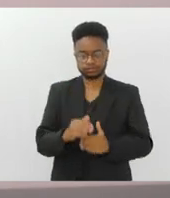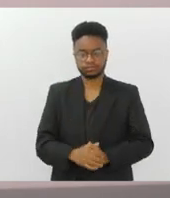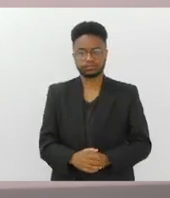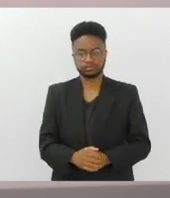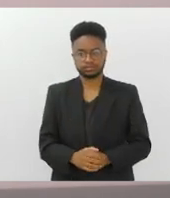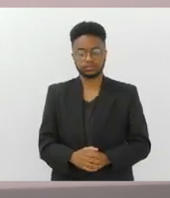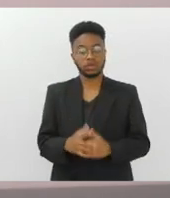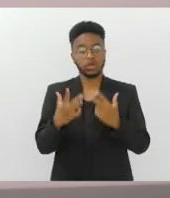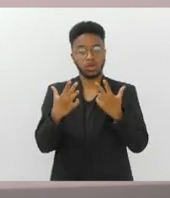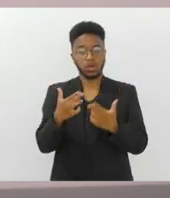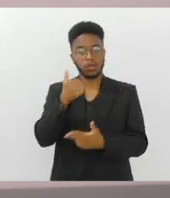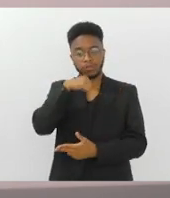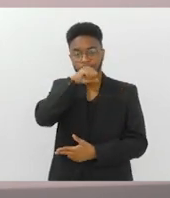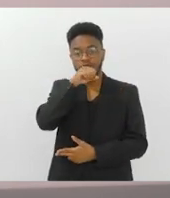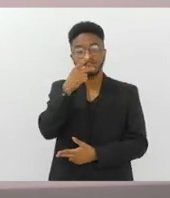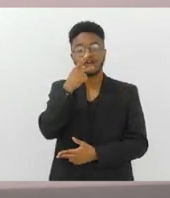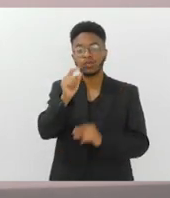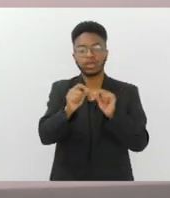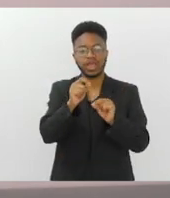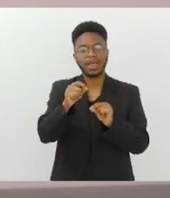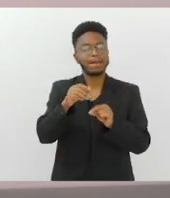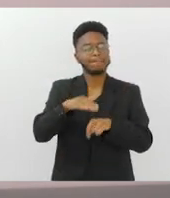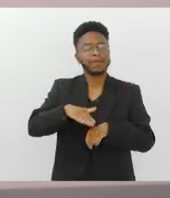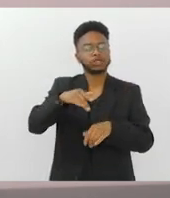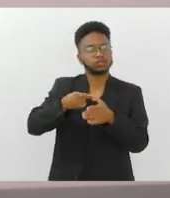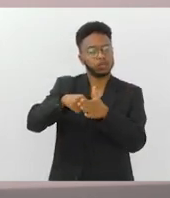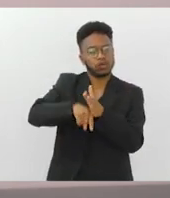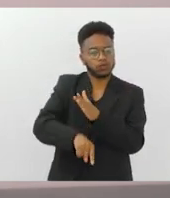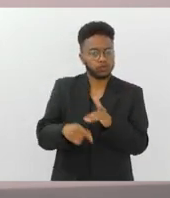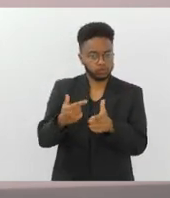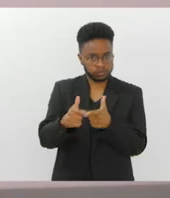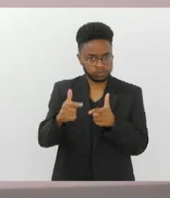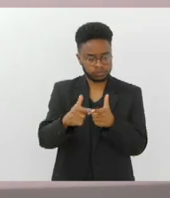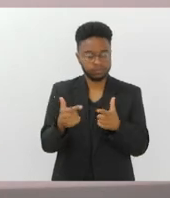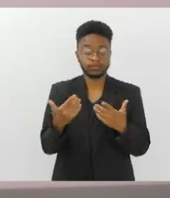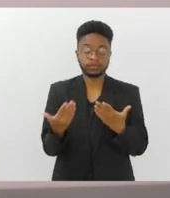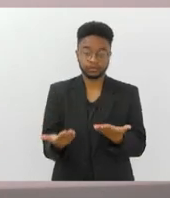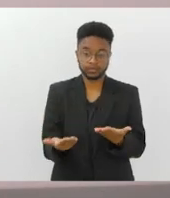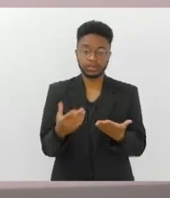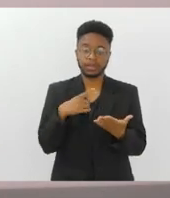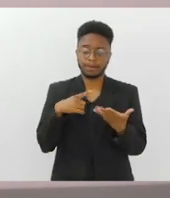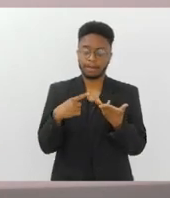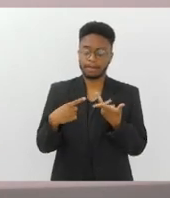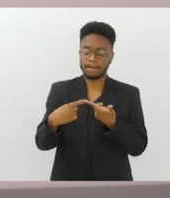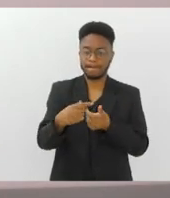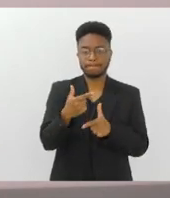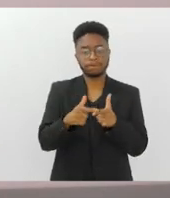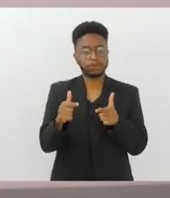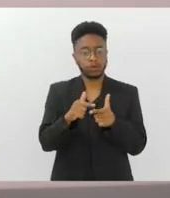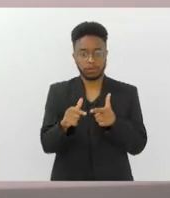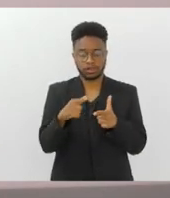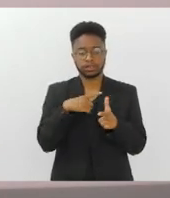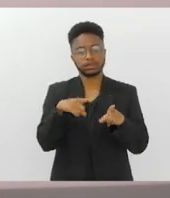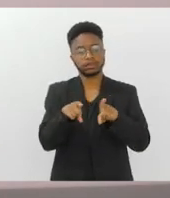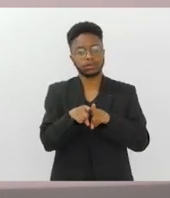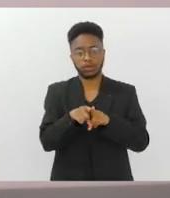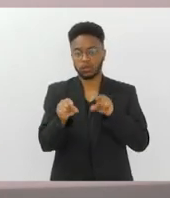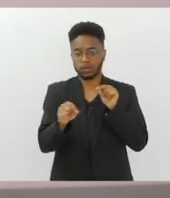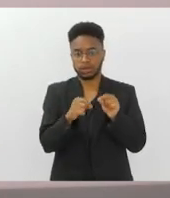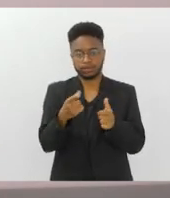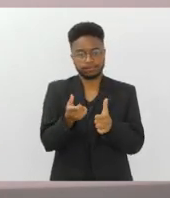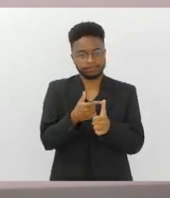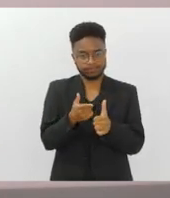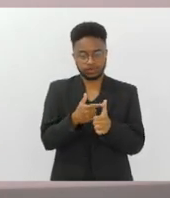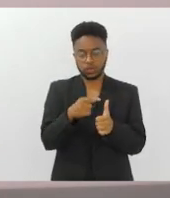diz minha mãe, o buraco é mais embaixo. E dentre esses muitos problemas estão, primeiro, o acesso